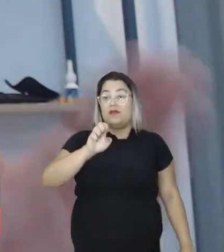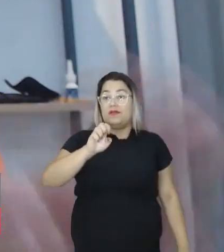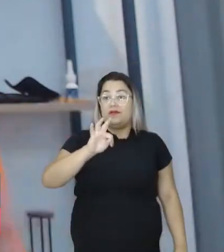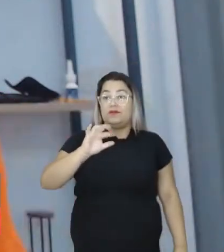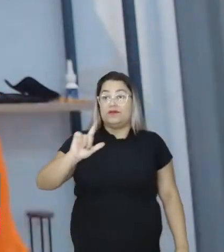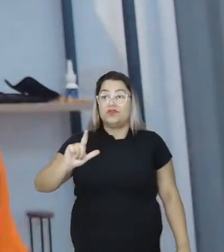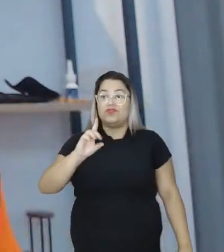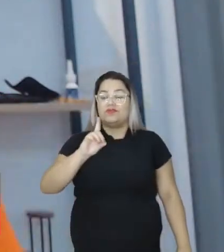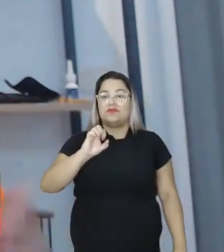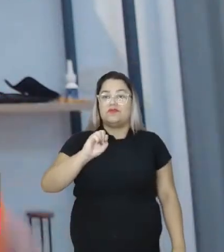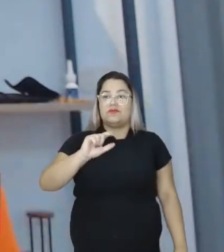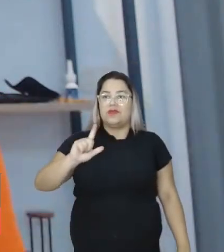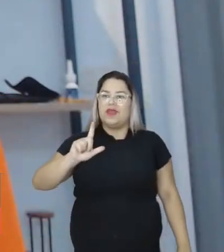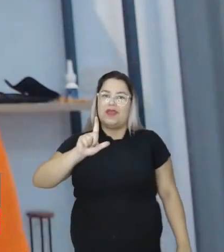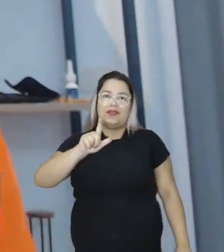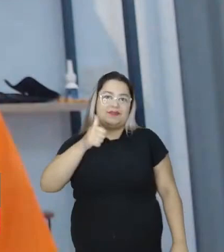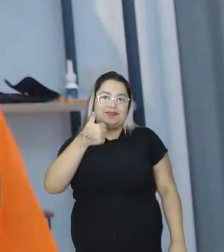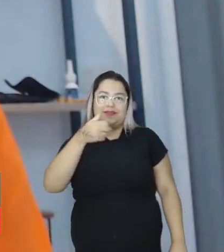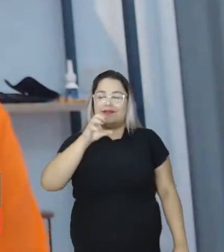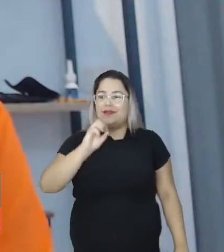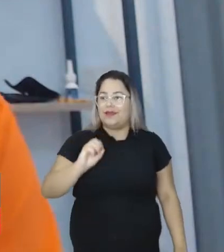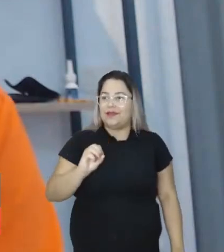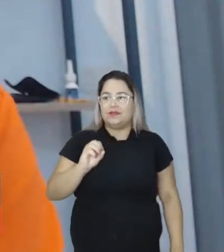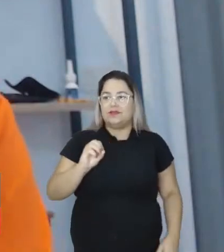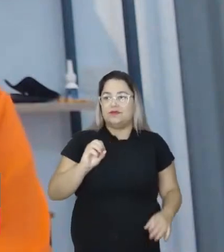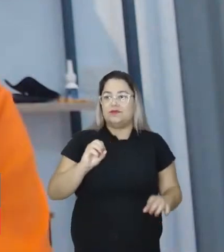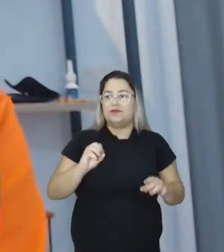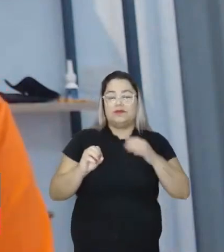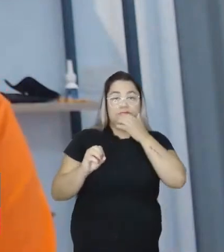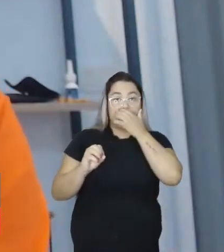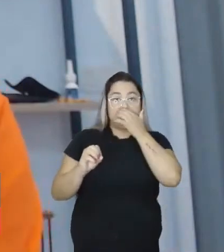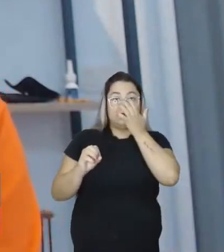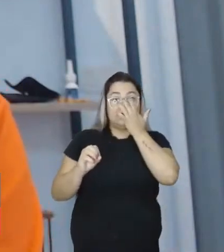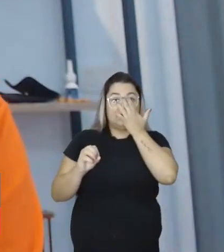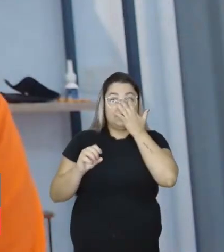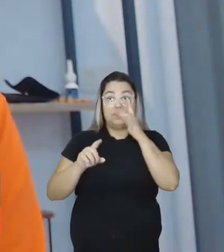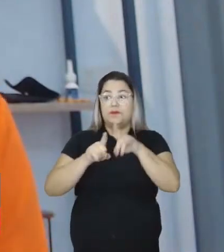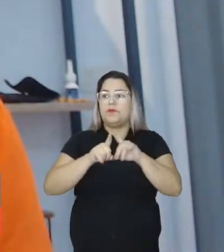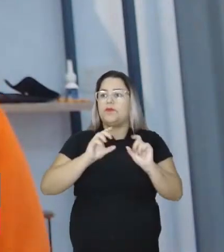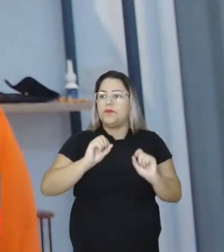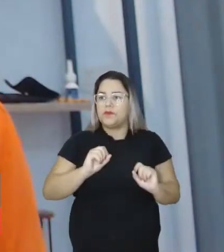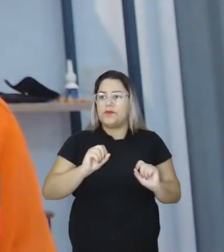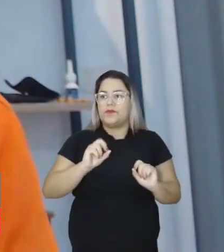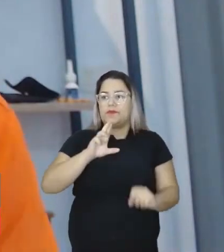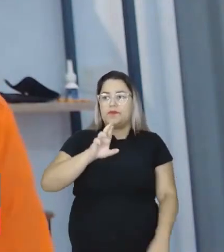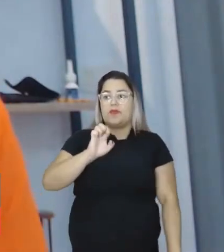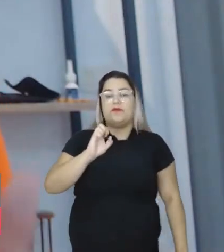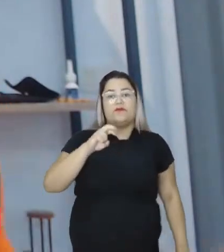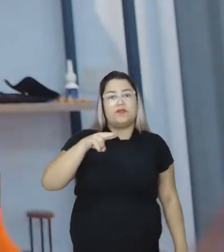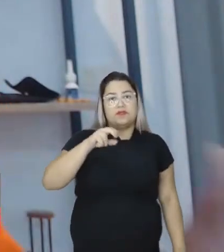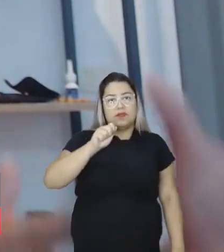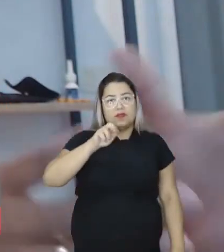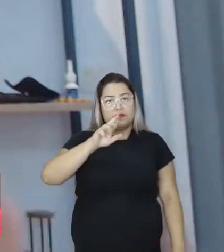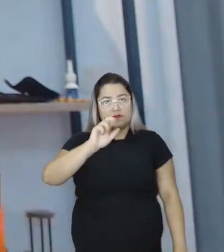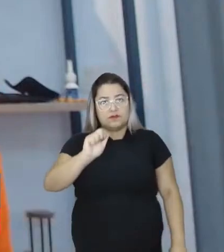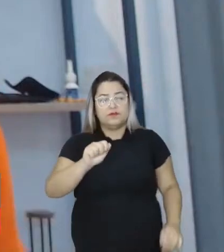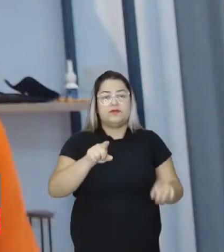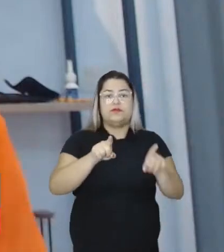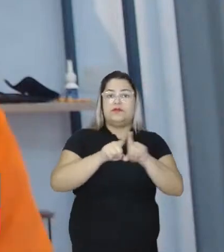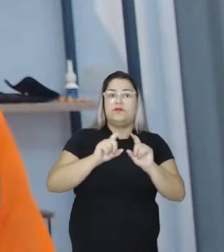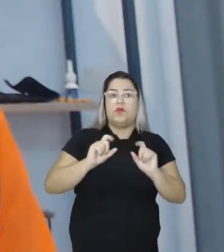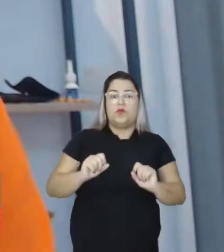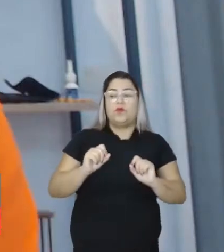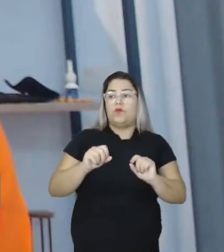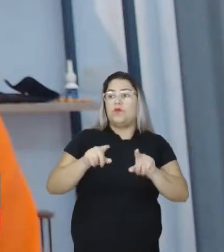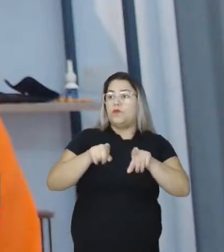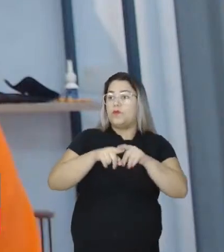diesel R5, diesel R10, plantas de biorefino, refinarias modernas que não processam petróleo, mas